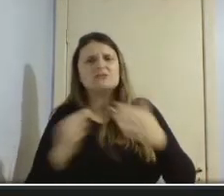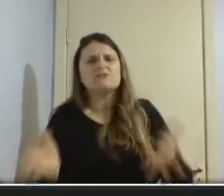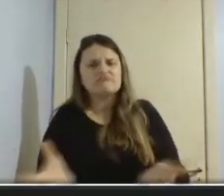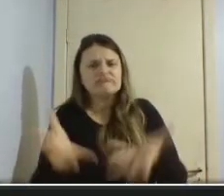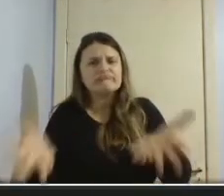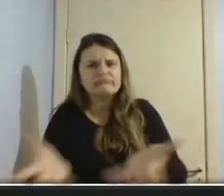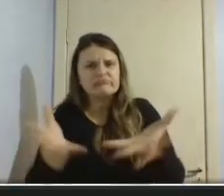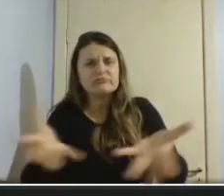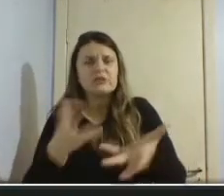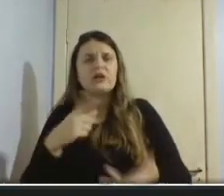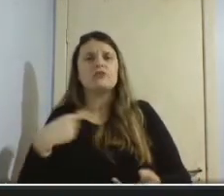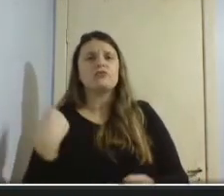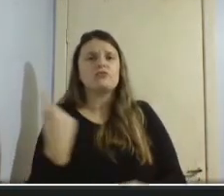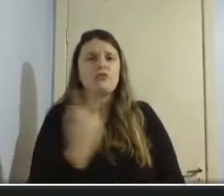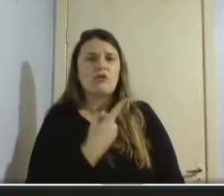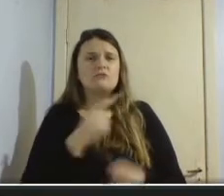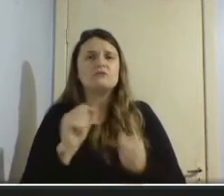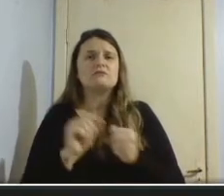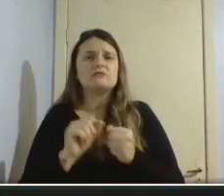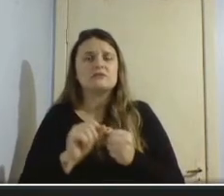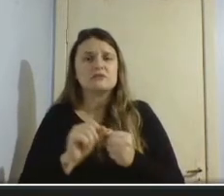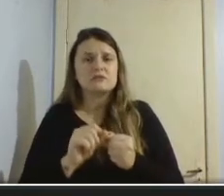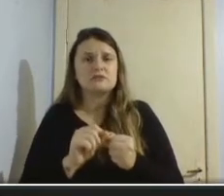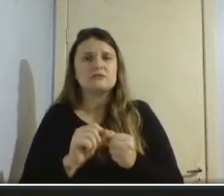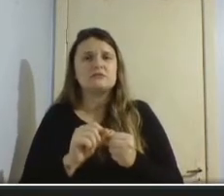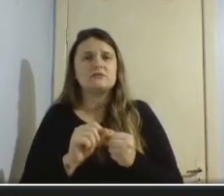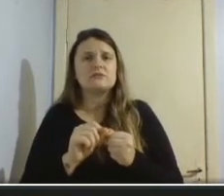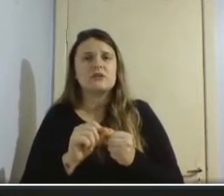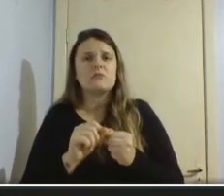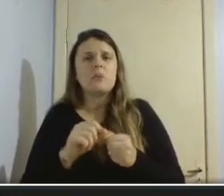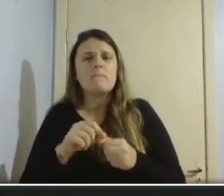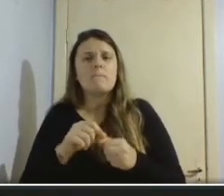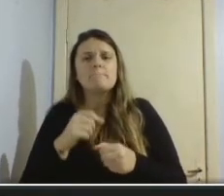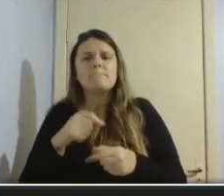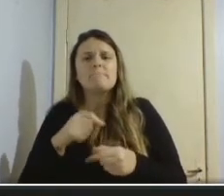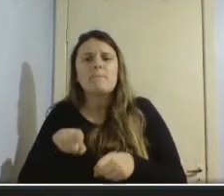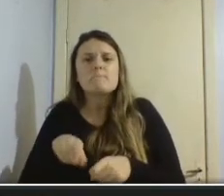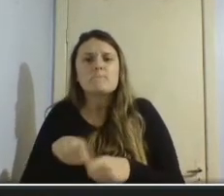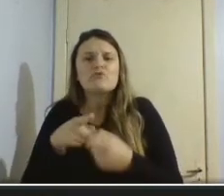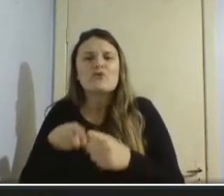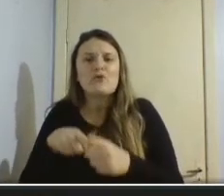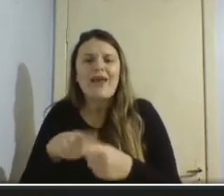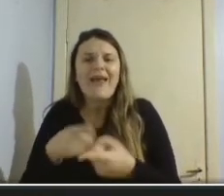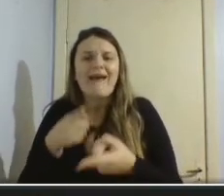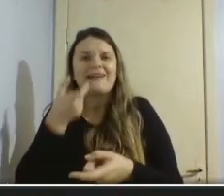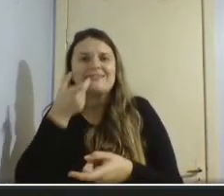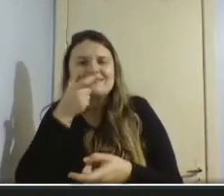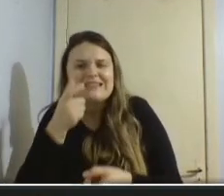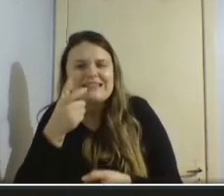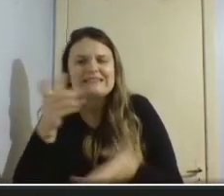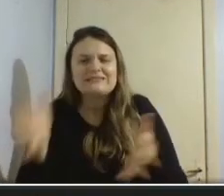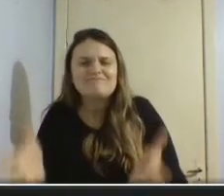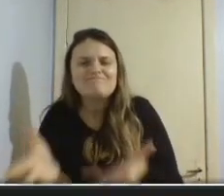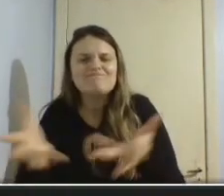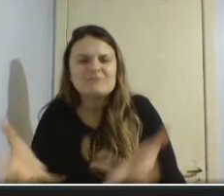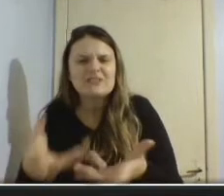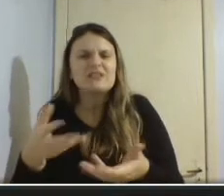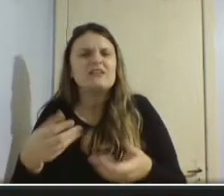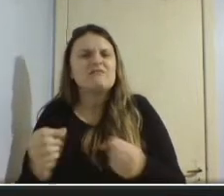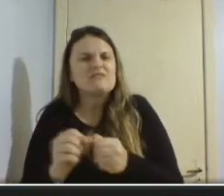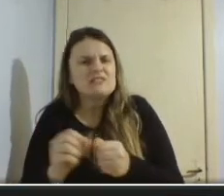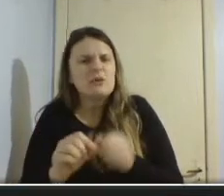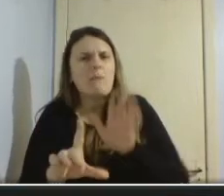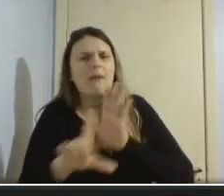então, a provocação positiva, né, de que houvesse uma lei de inovação no município para poder